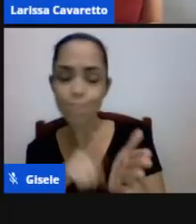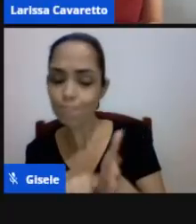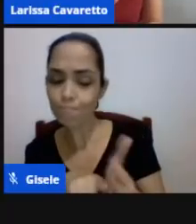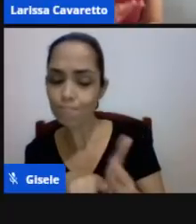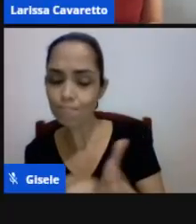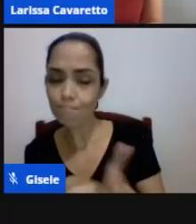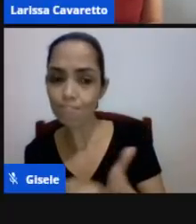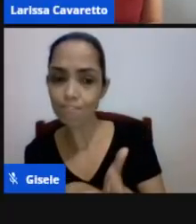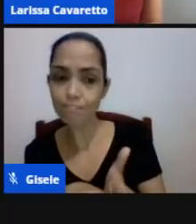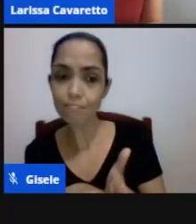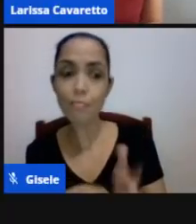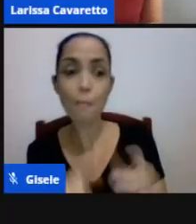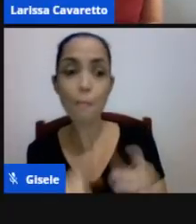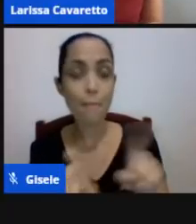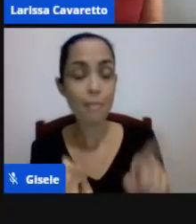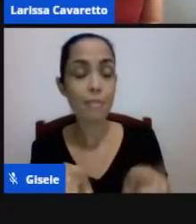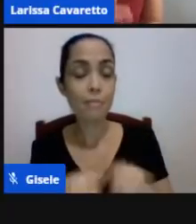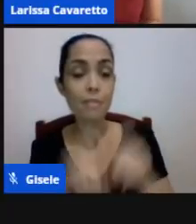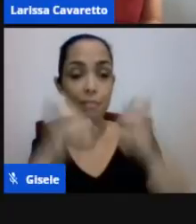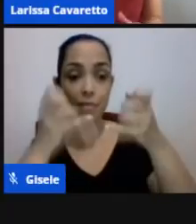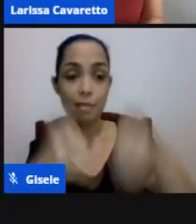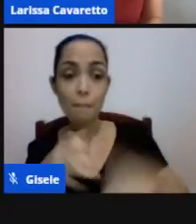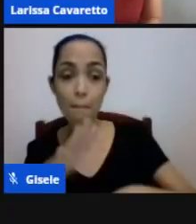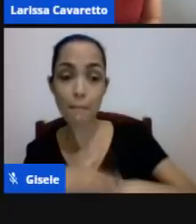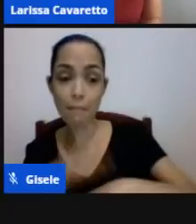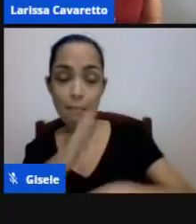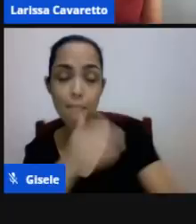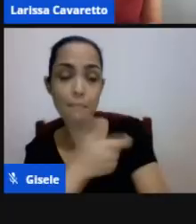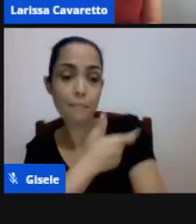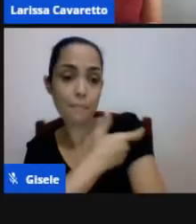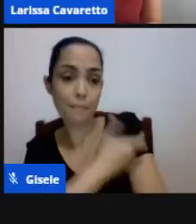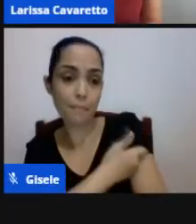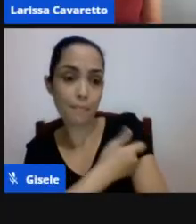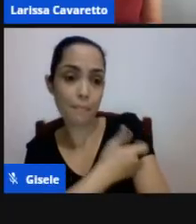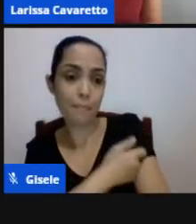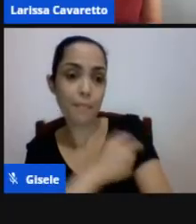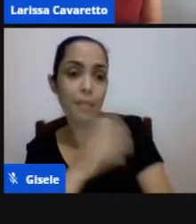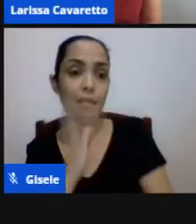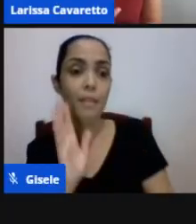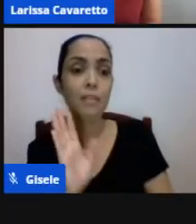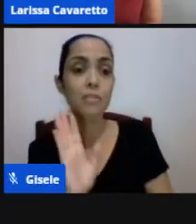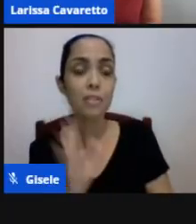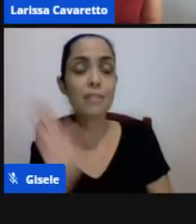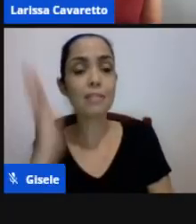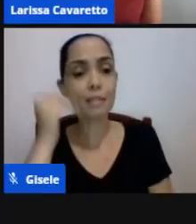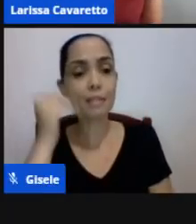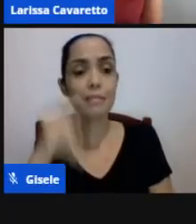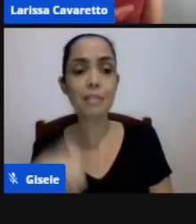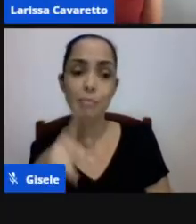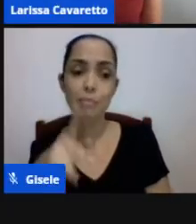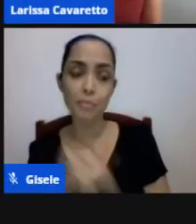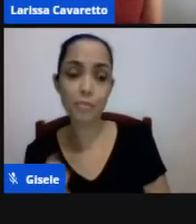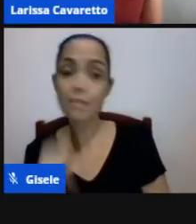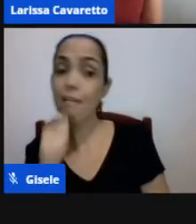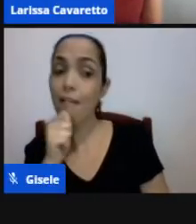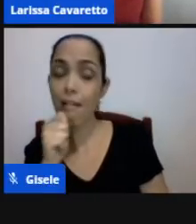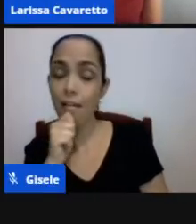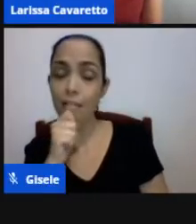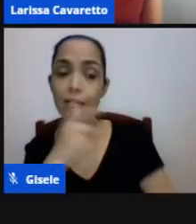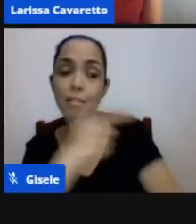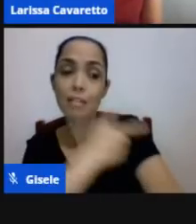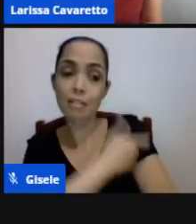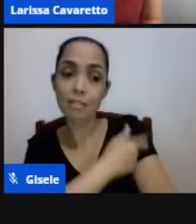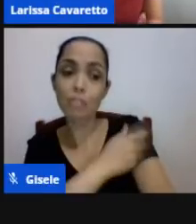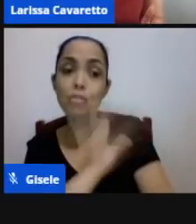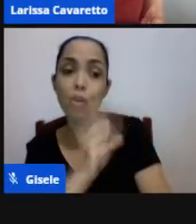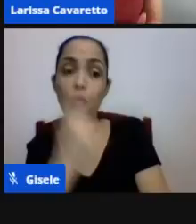Ainda um pouquinho em relação à vacinação, a gente sabe que alguns professores ainda não tomaram a segunda dose ou estão para tomar, logo vão estar